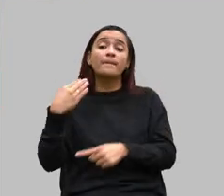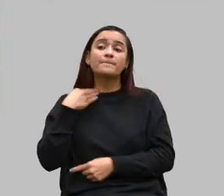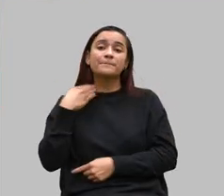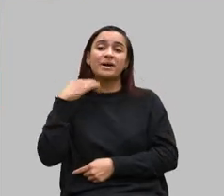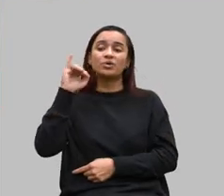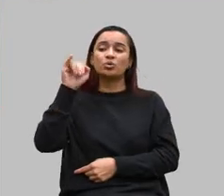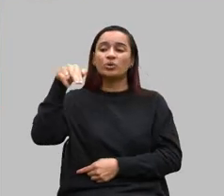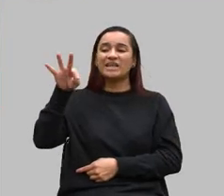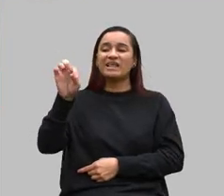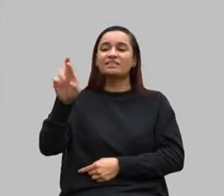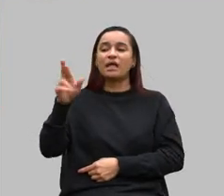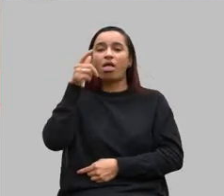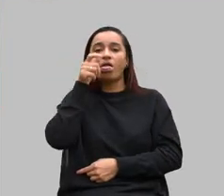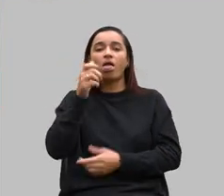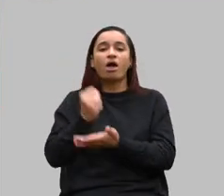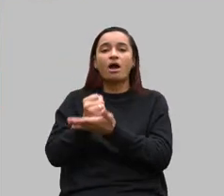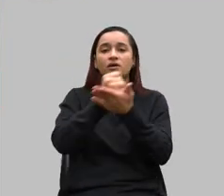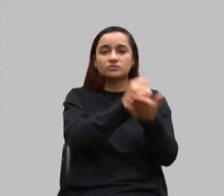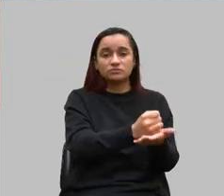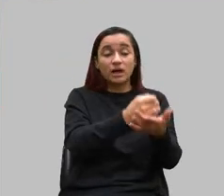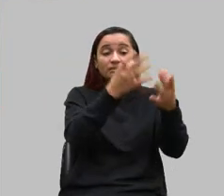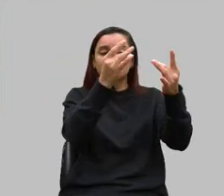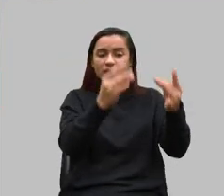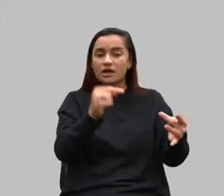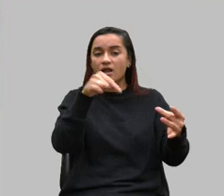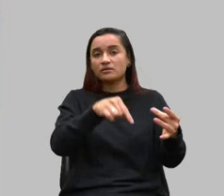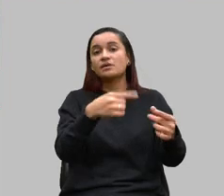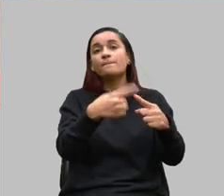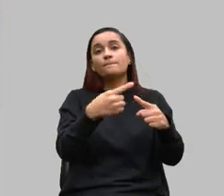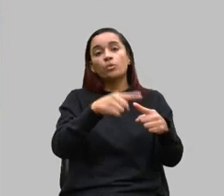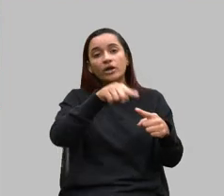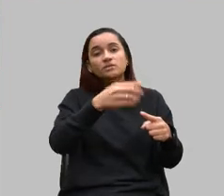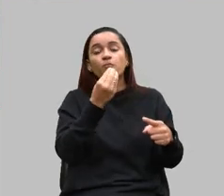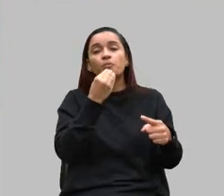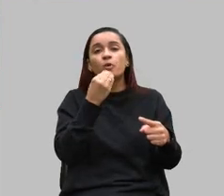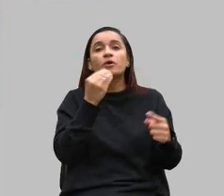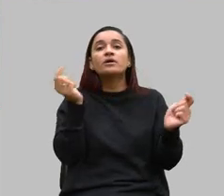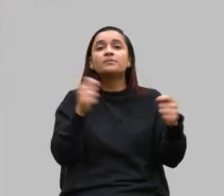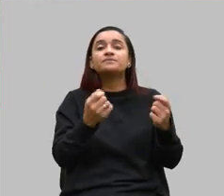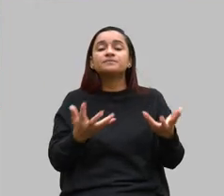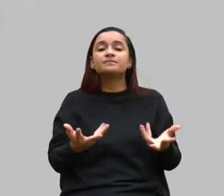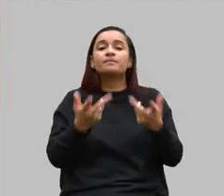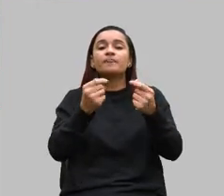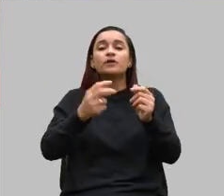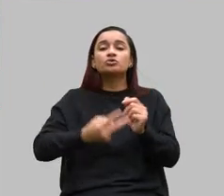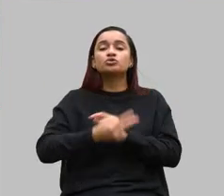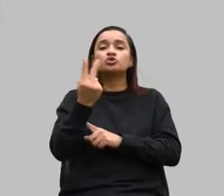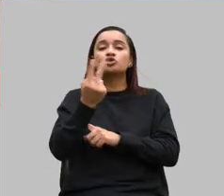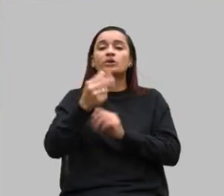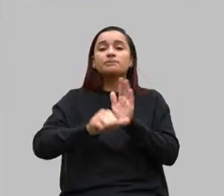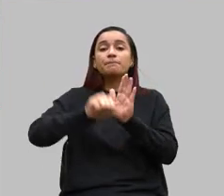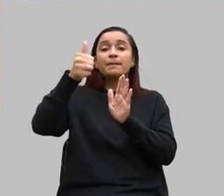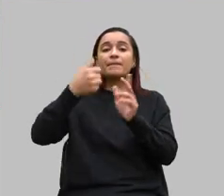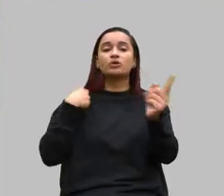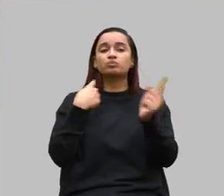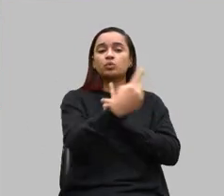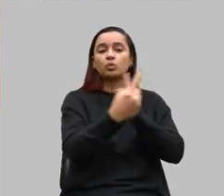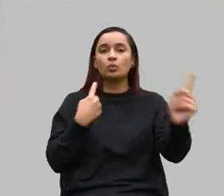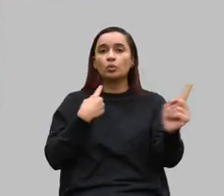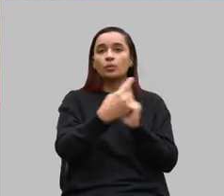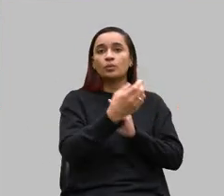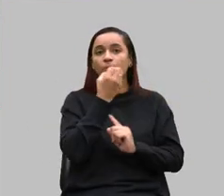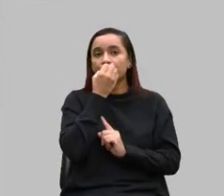detalhando essa questão porque esse pode ser esses dois corredores os dois primeiros corredores de shortline